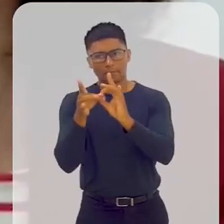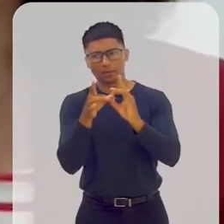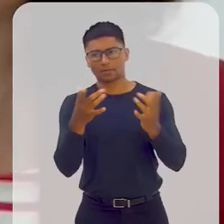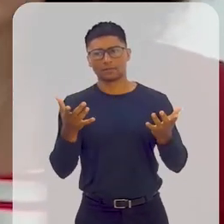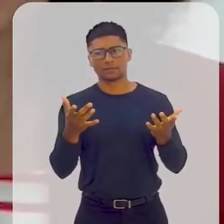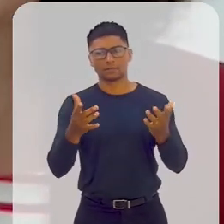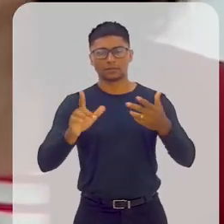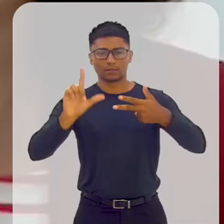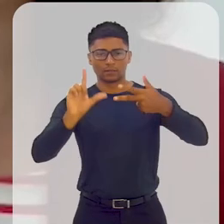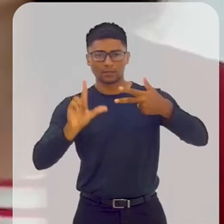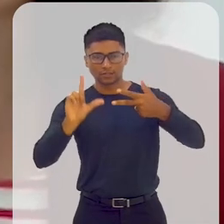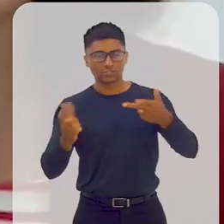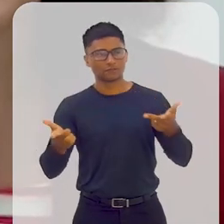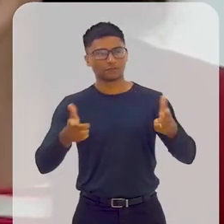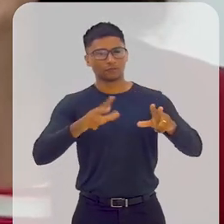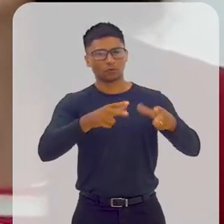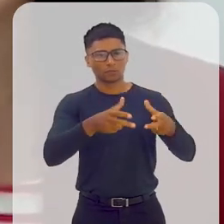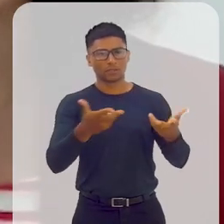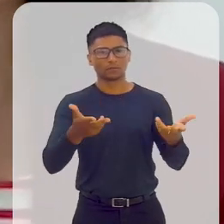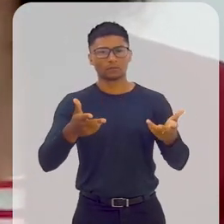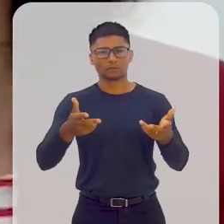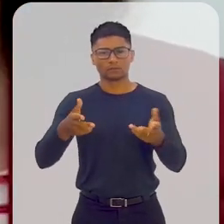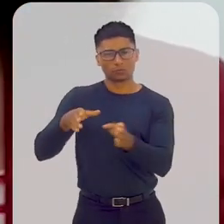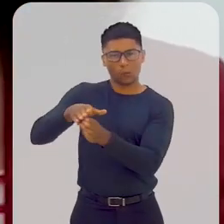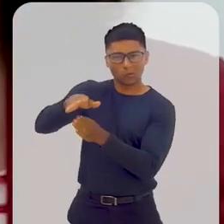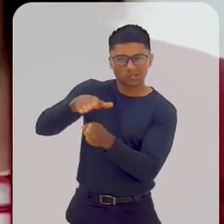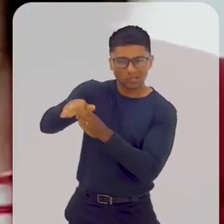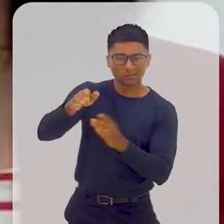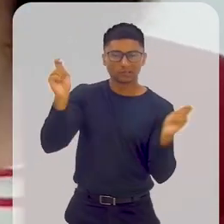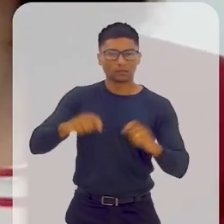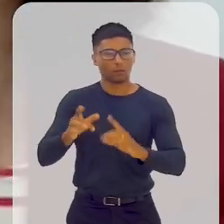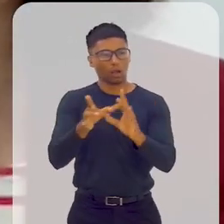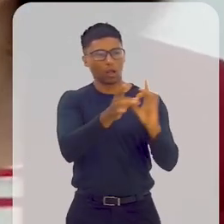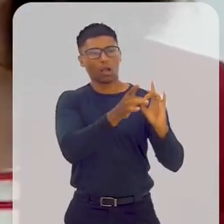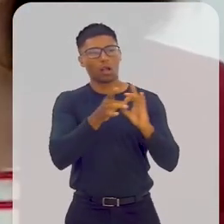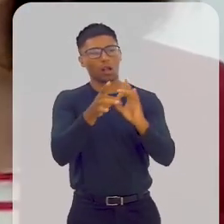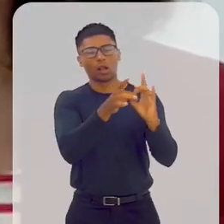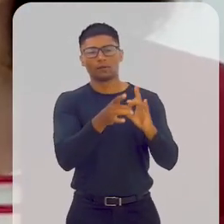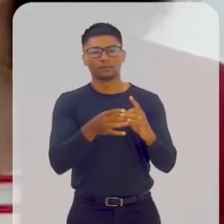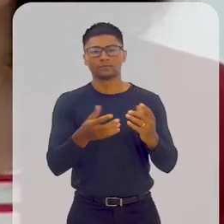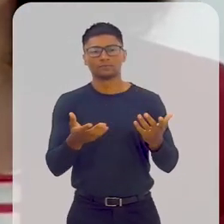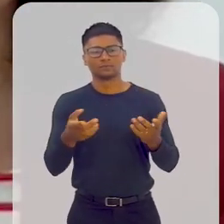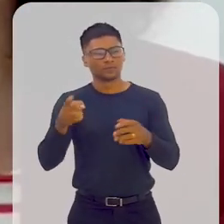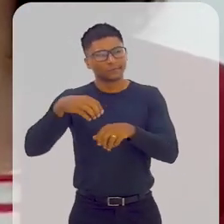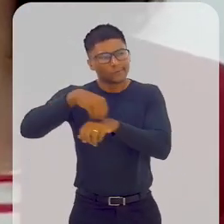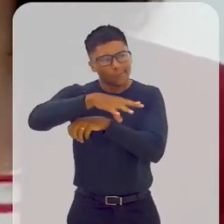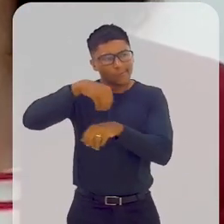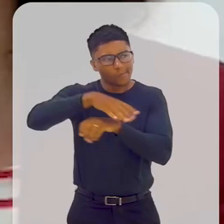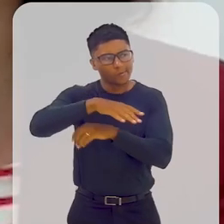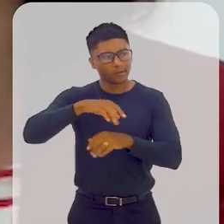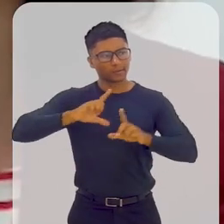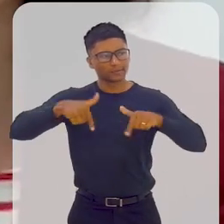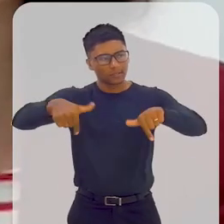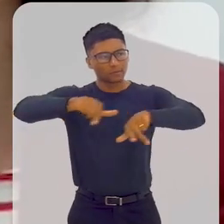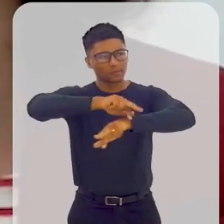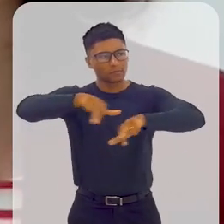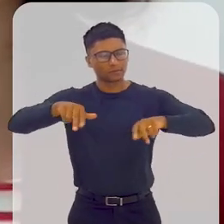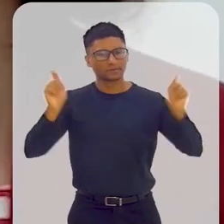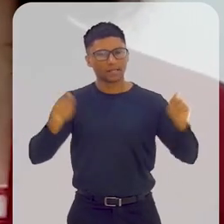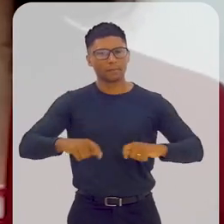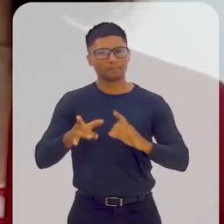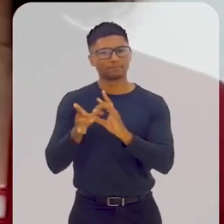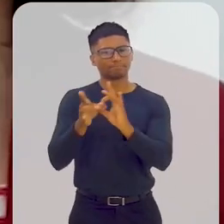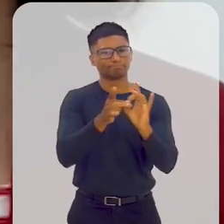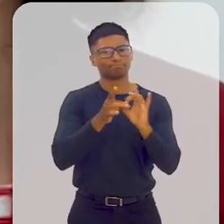pode ocorrer entre o Legislativo, as comissões permanentes da Casa e o Conselho para orientação mesmo sobre as ações que